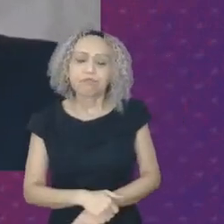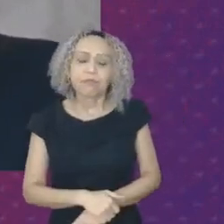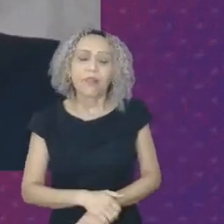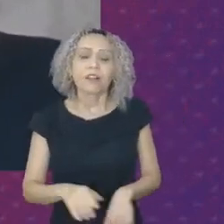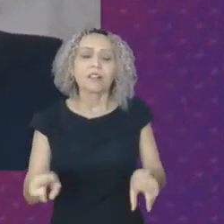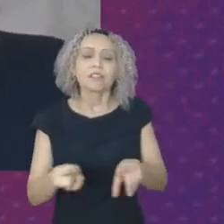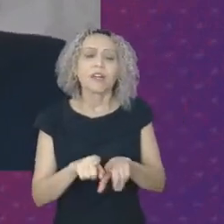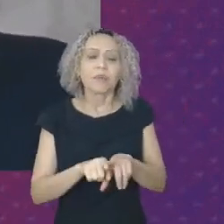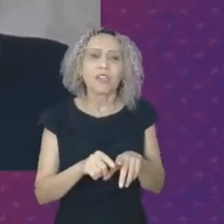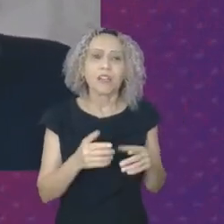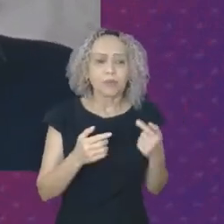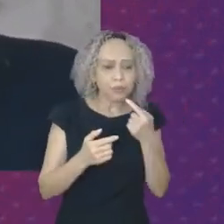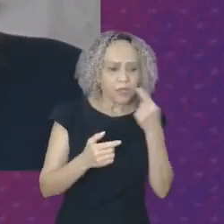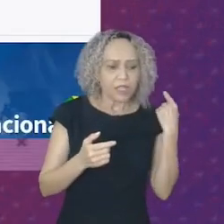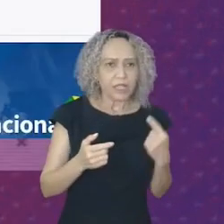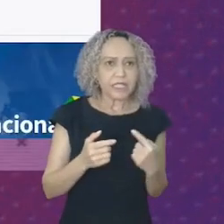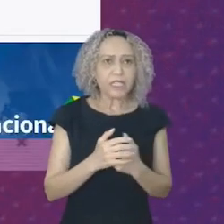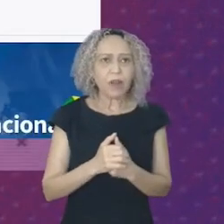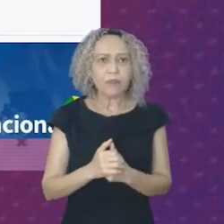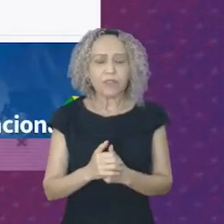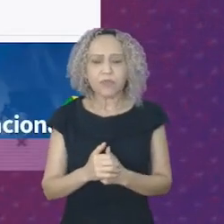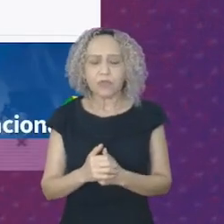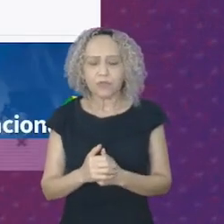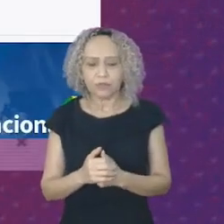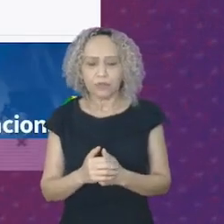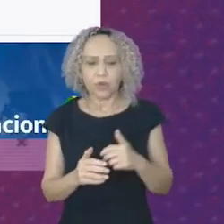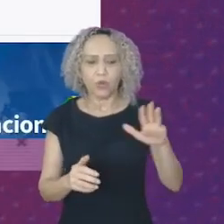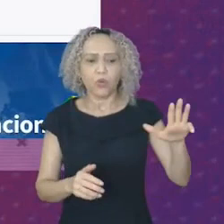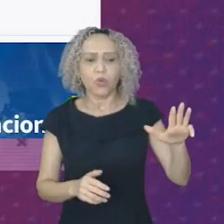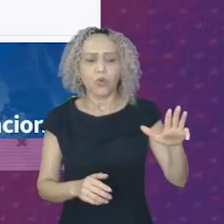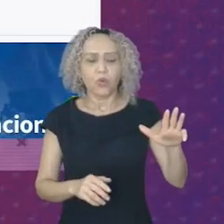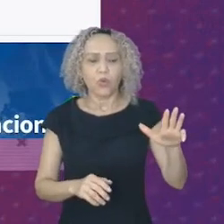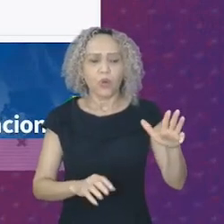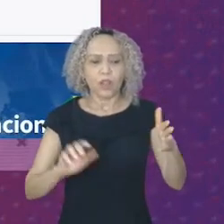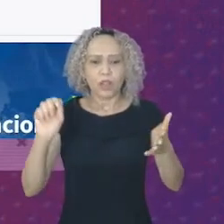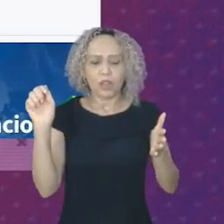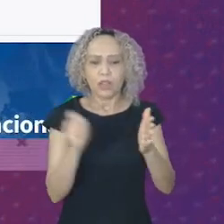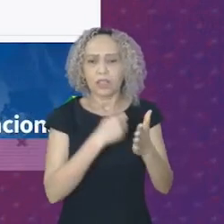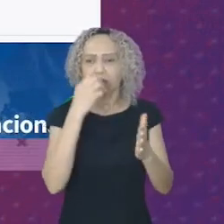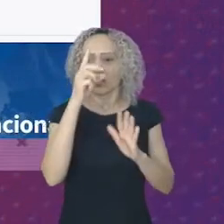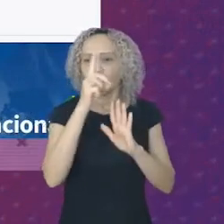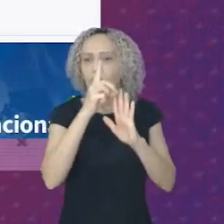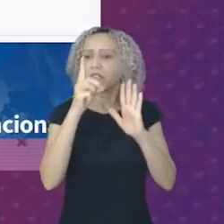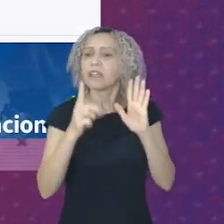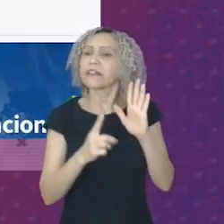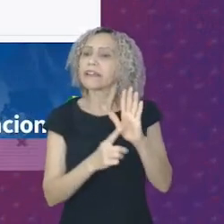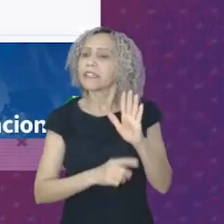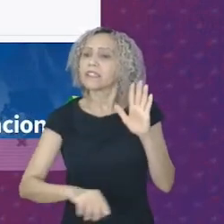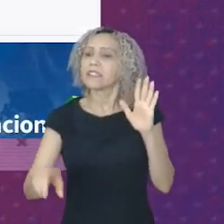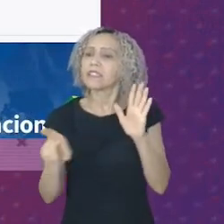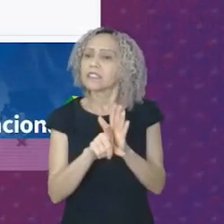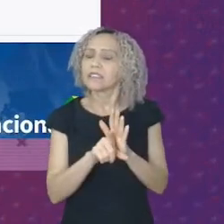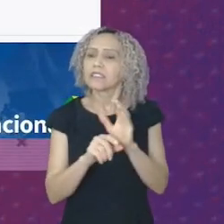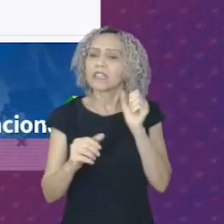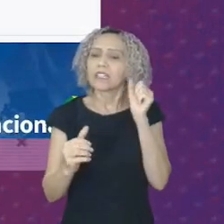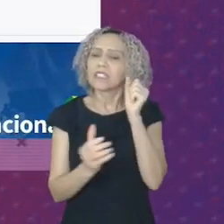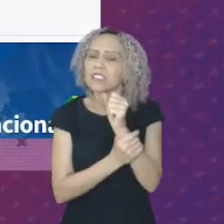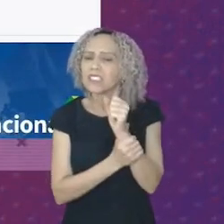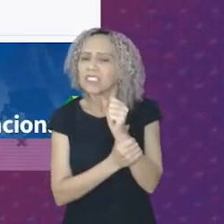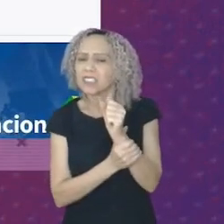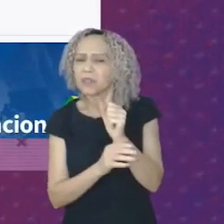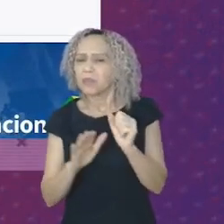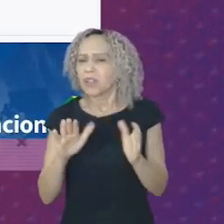Lula assinou o decreto que cria a legislação de garantir, no mínimo, 10%